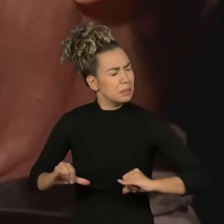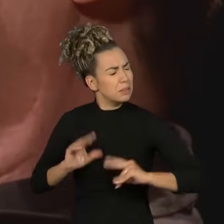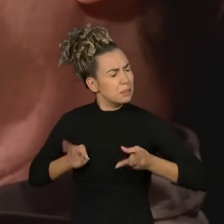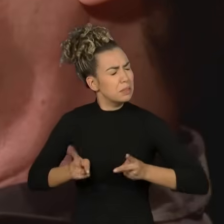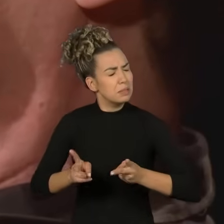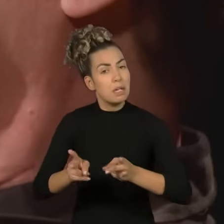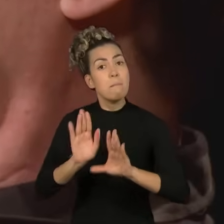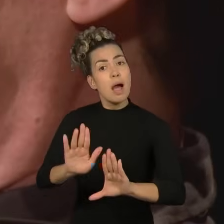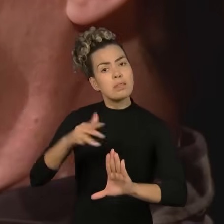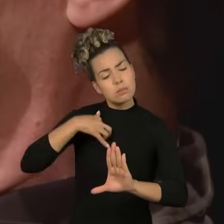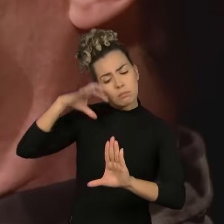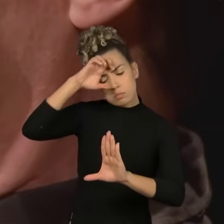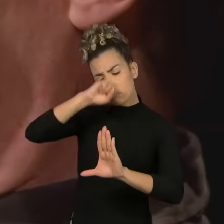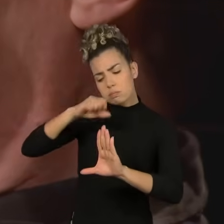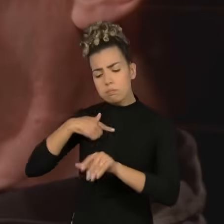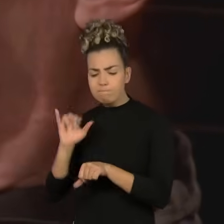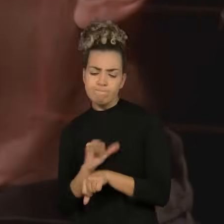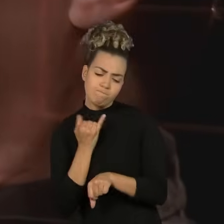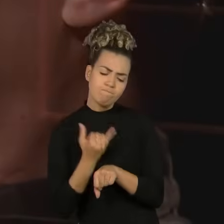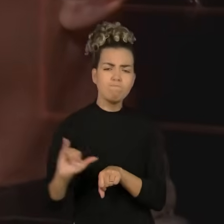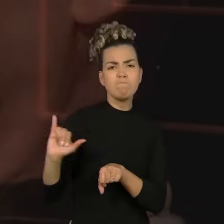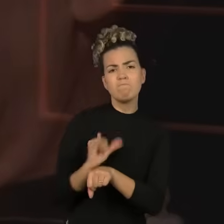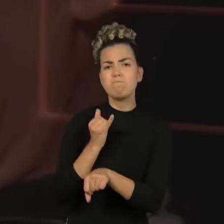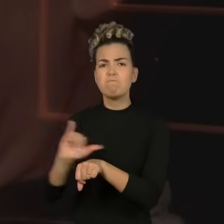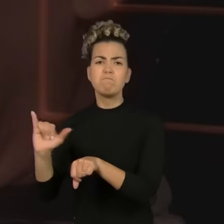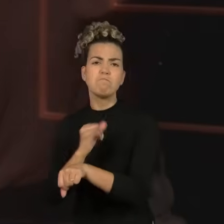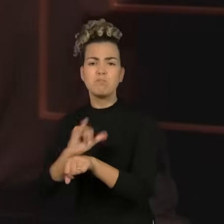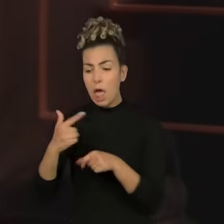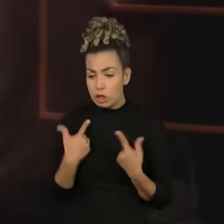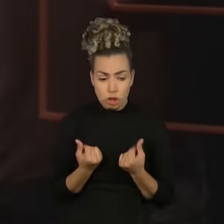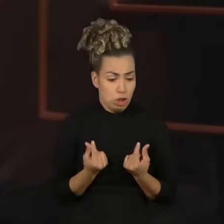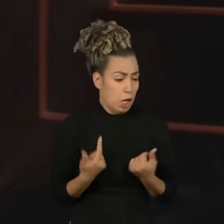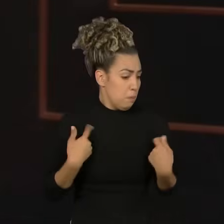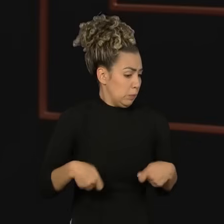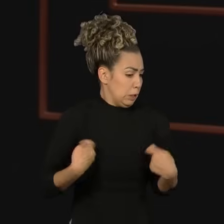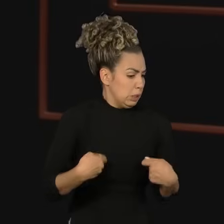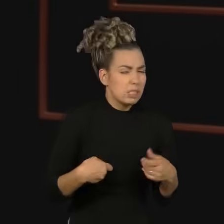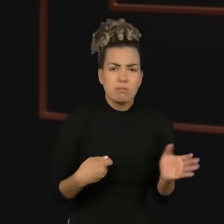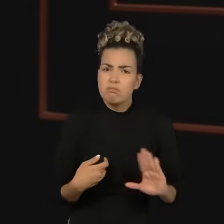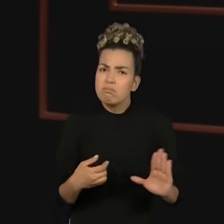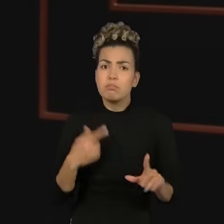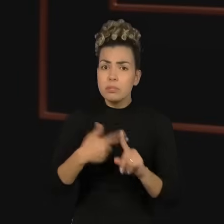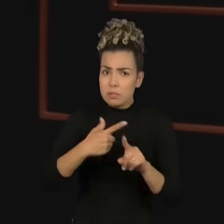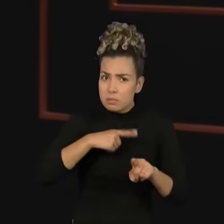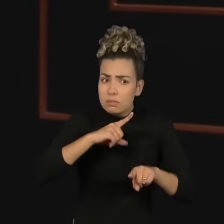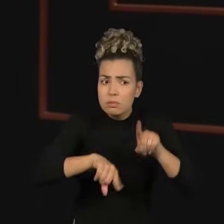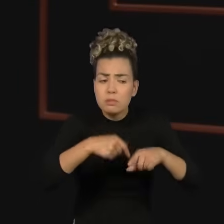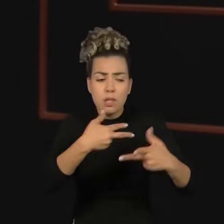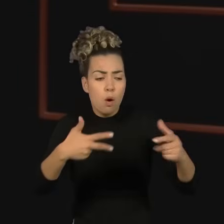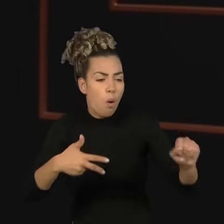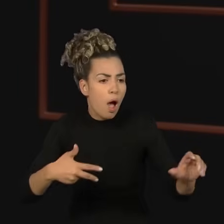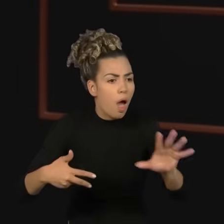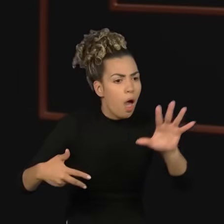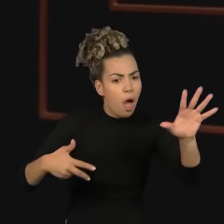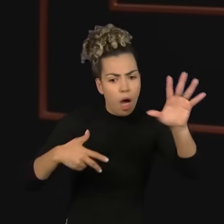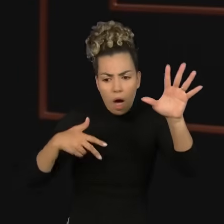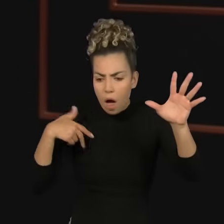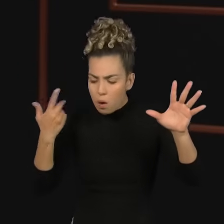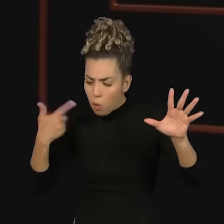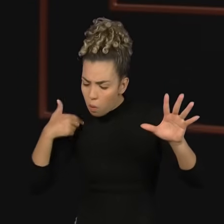um jeito de fazer as coisas. Não depender de muito dinheiro, de materiais caros ou raros, de conhecimento